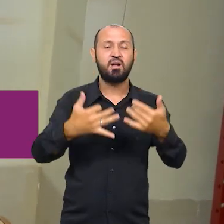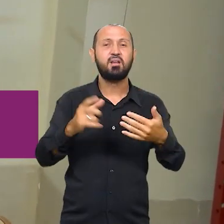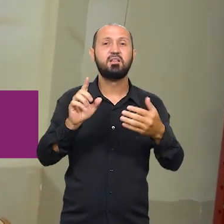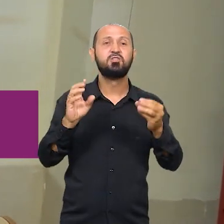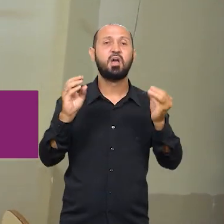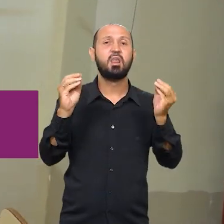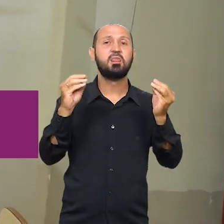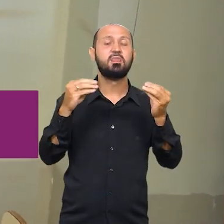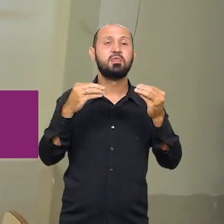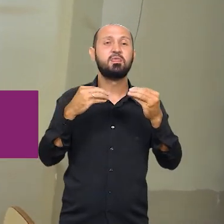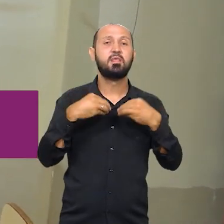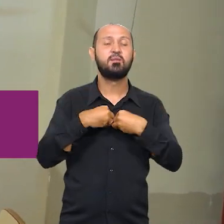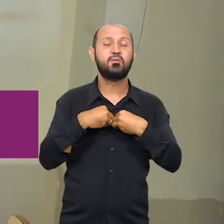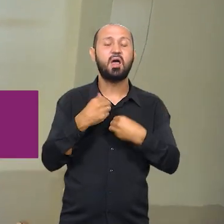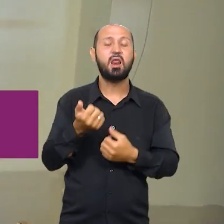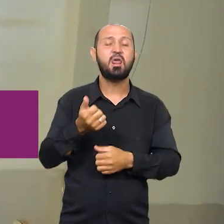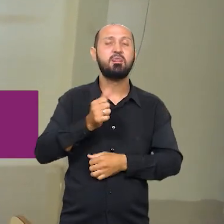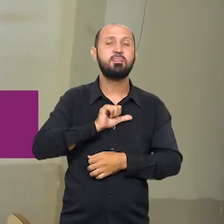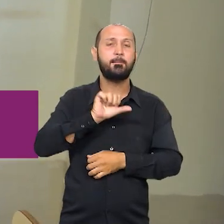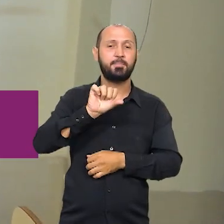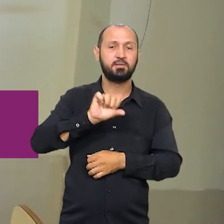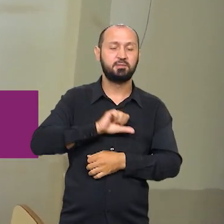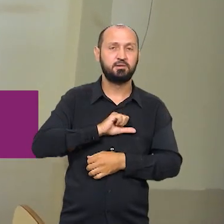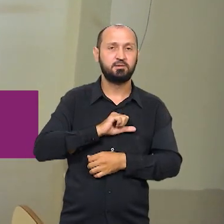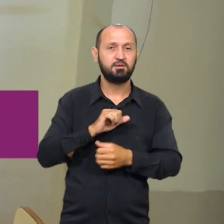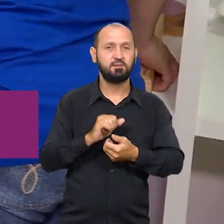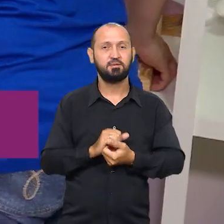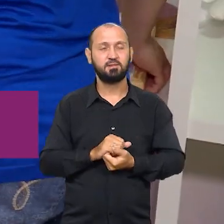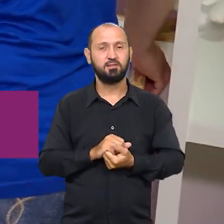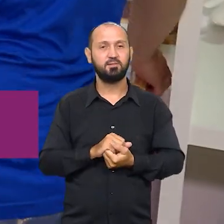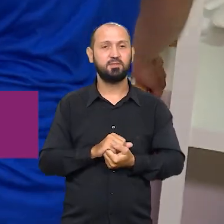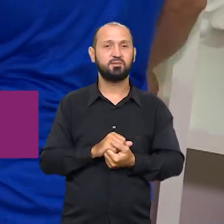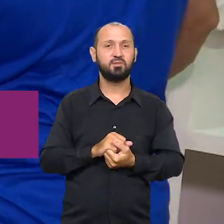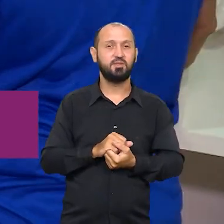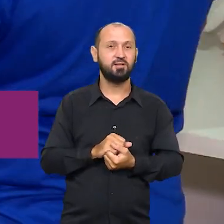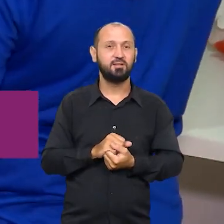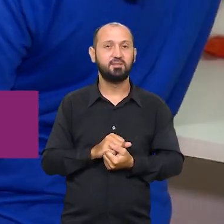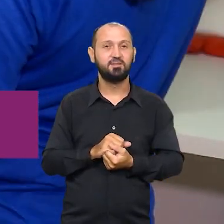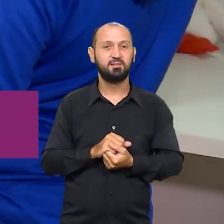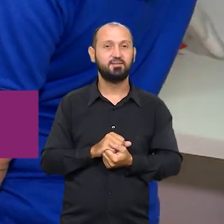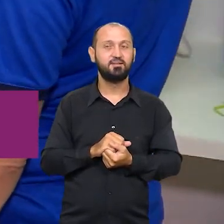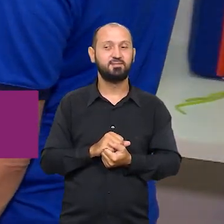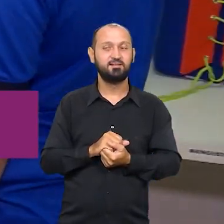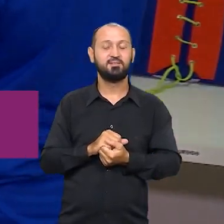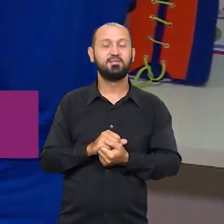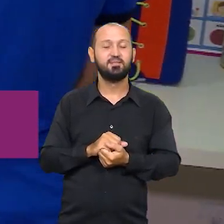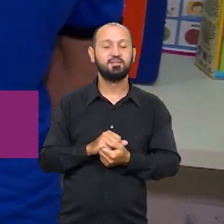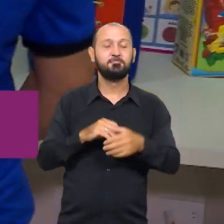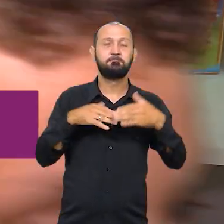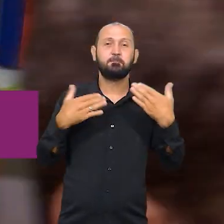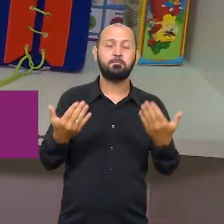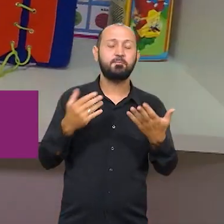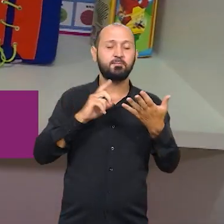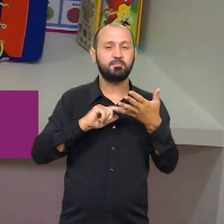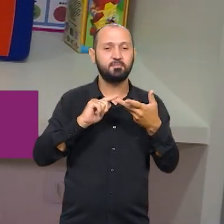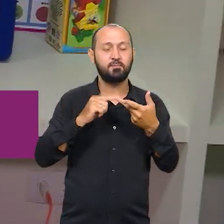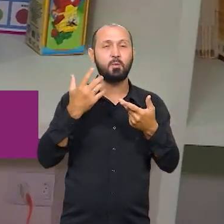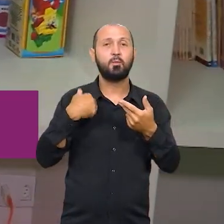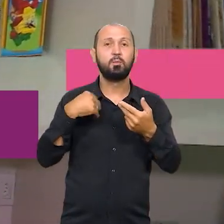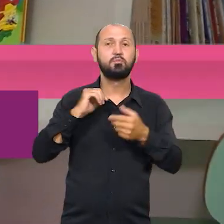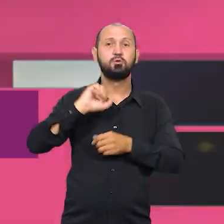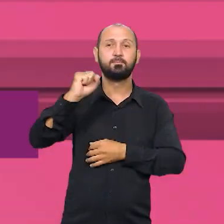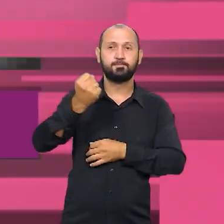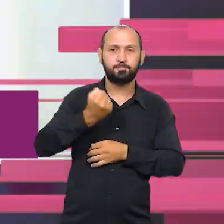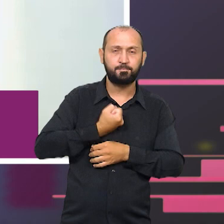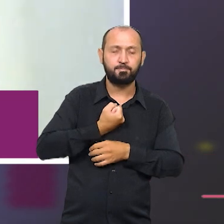com depressão, né? Com depressão. E então, muitos